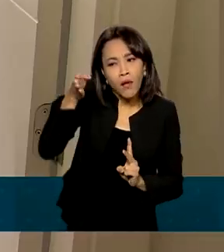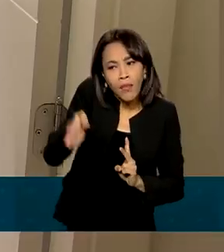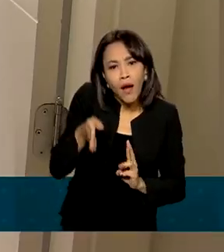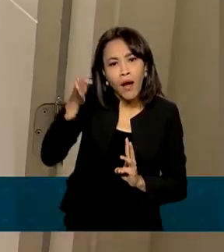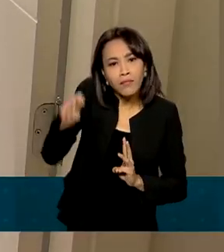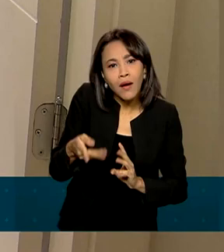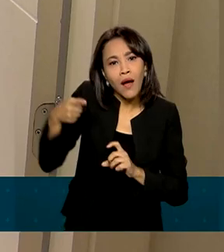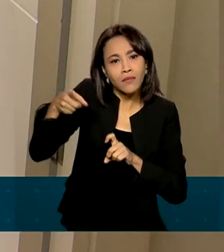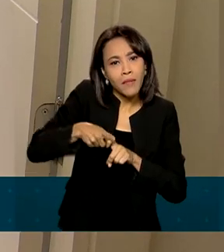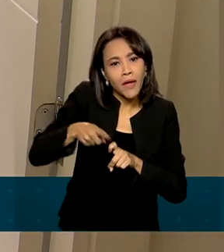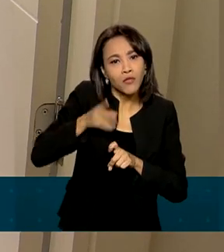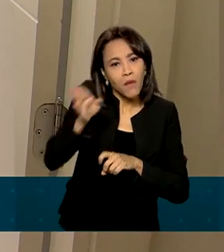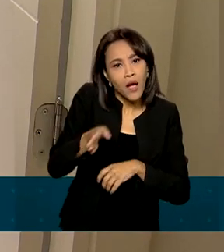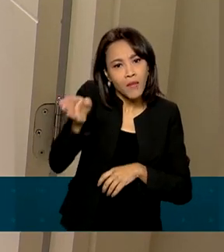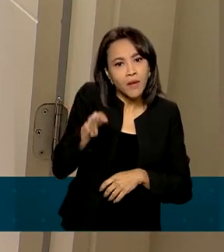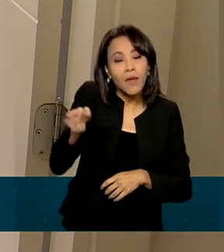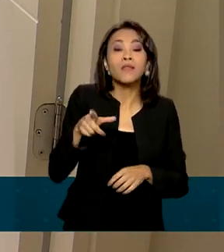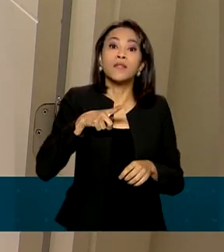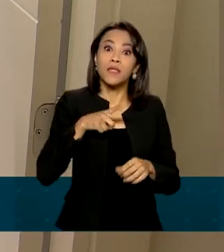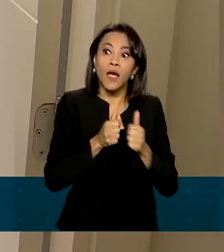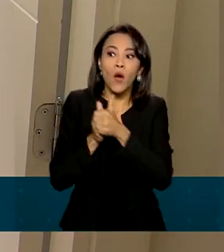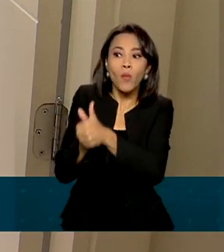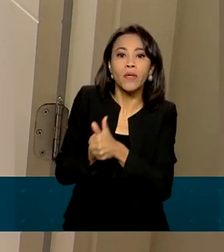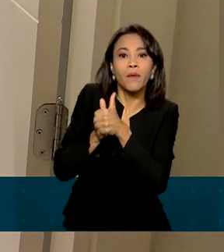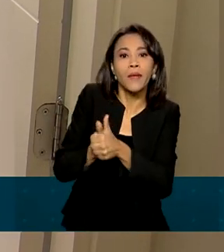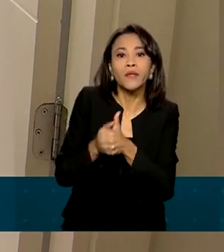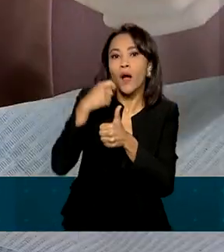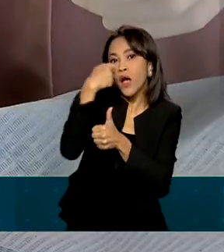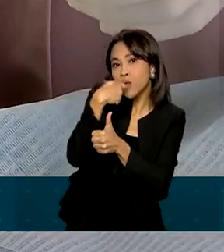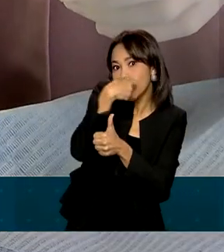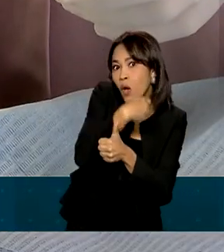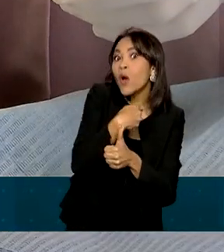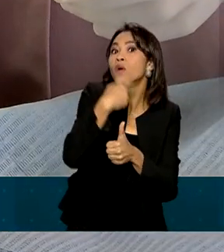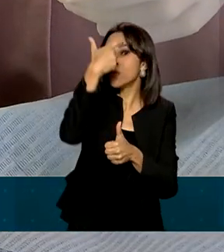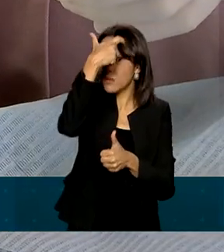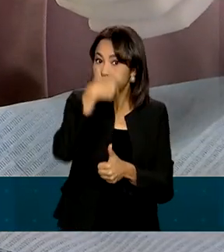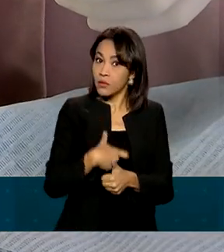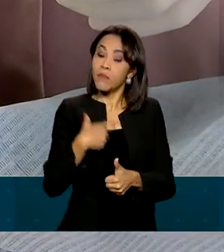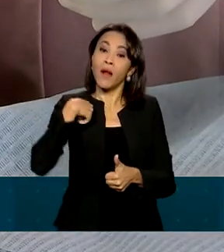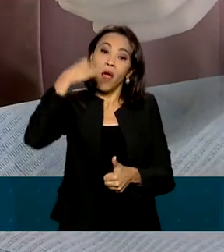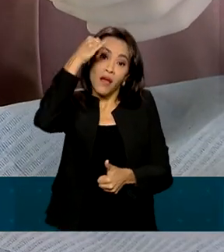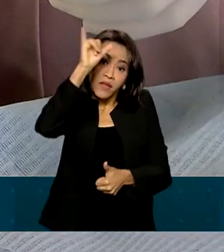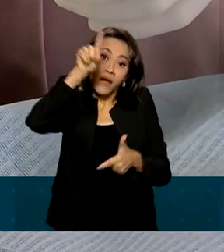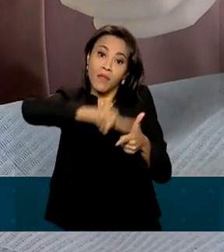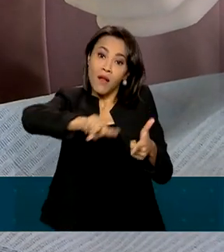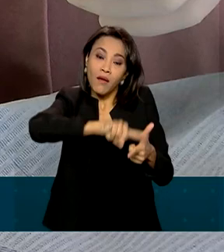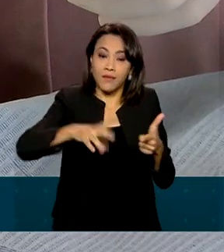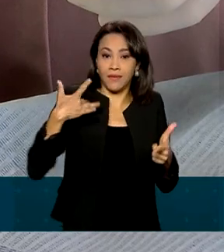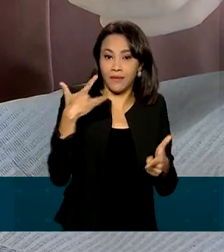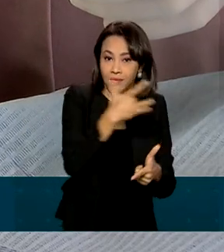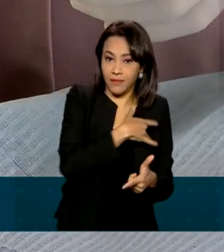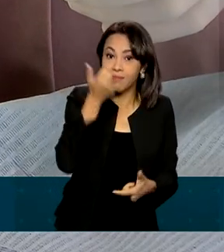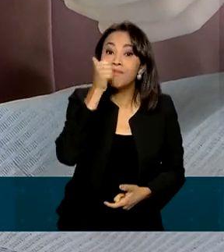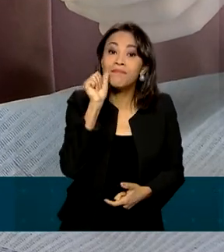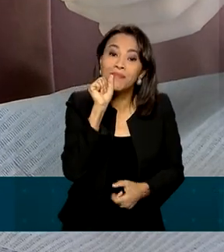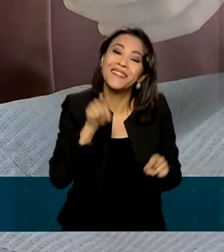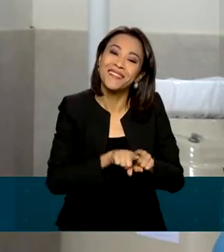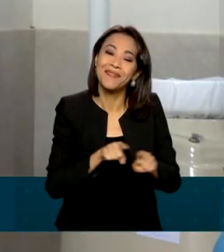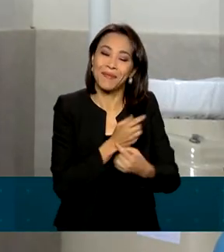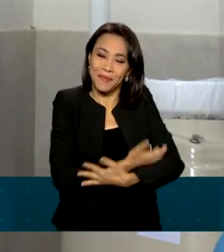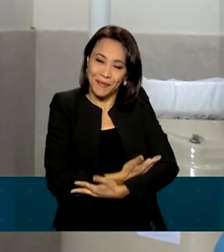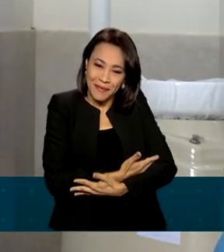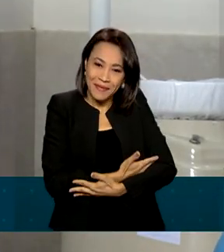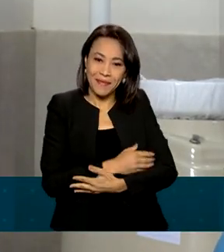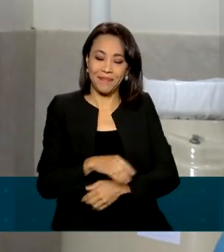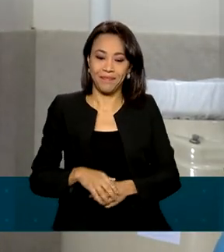pré-natal também é necessário fazer o acompanhamento odontológico o que evita problemas de saúde para mãe e para o